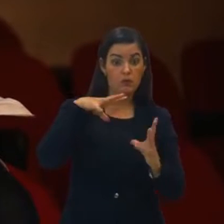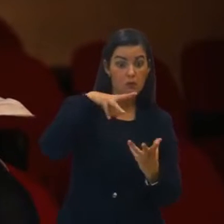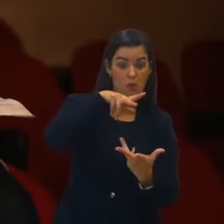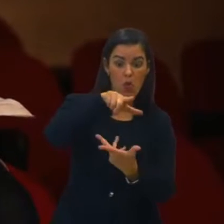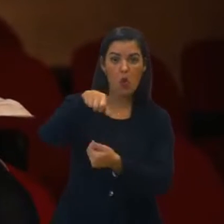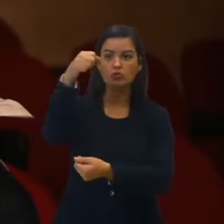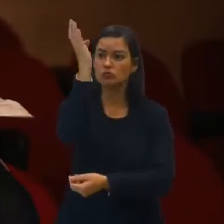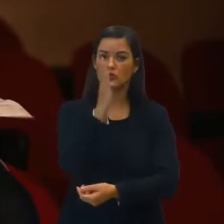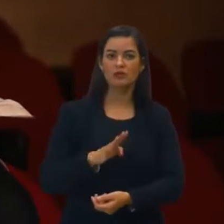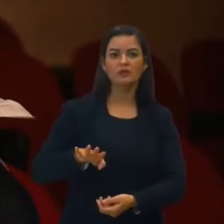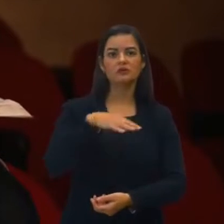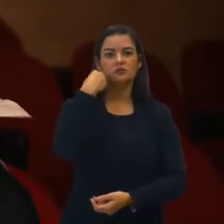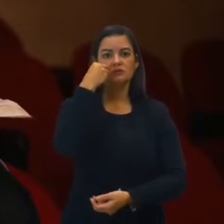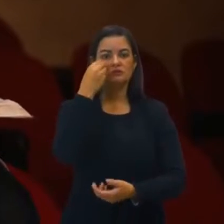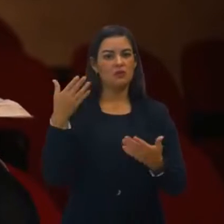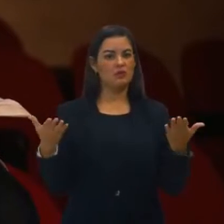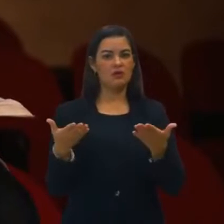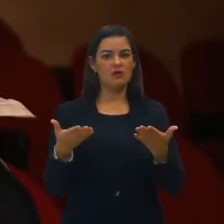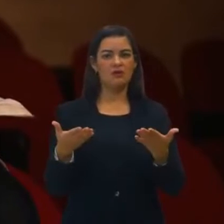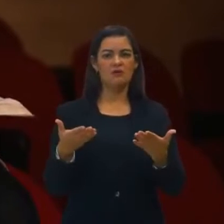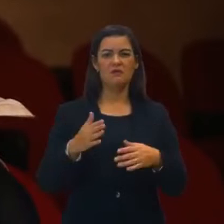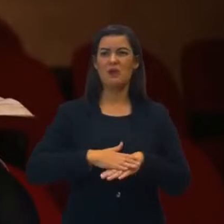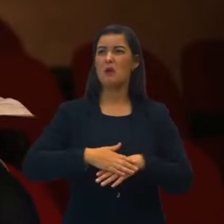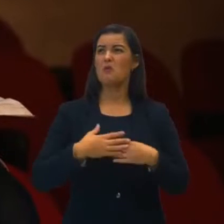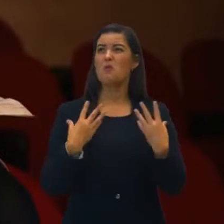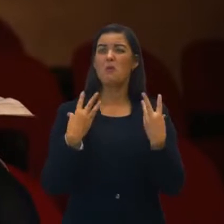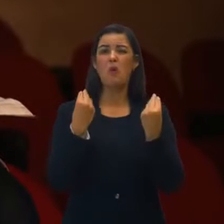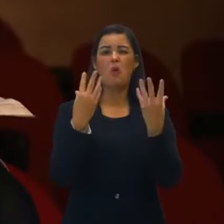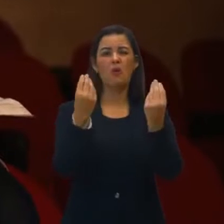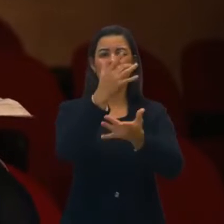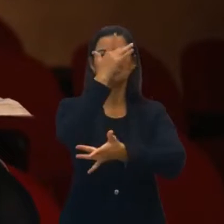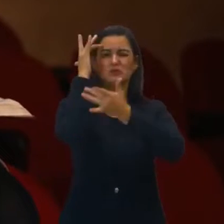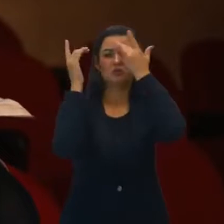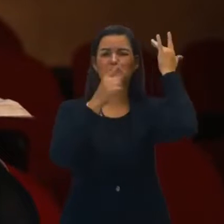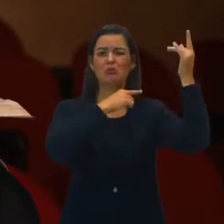mundo. São centenas de milhares de pessoas ceifadas.